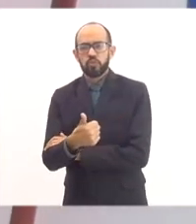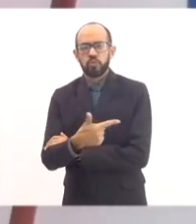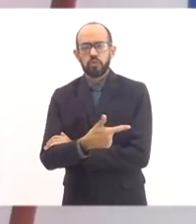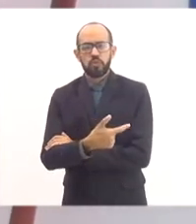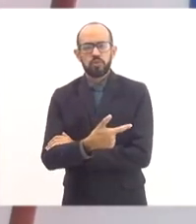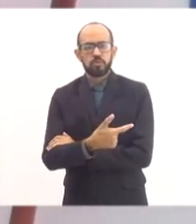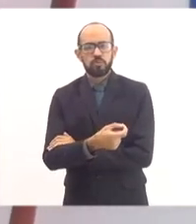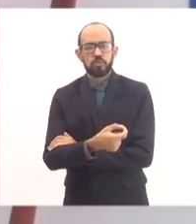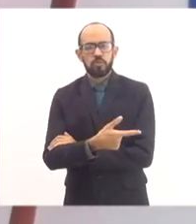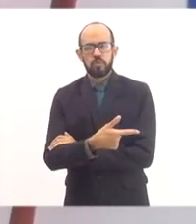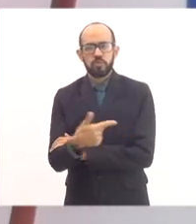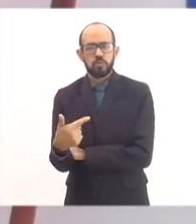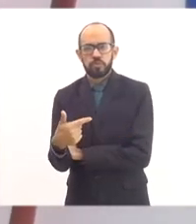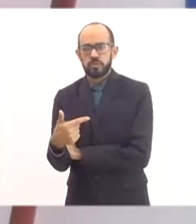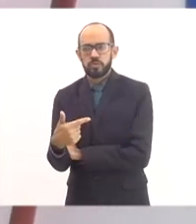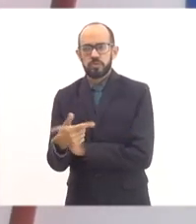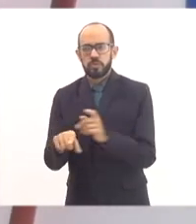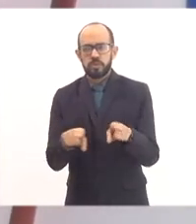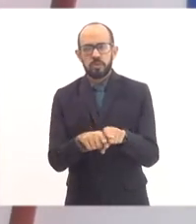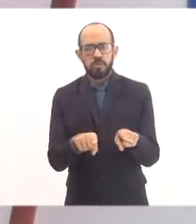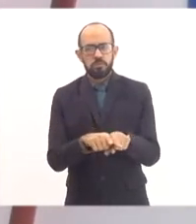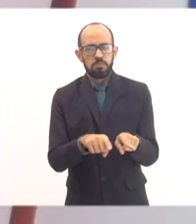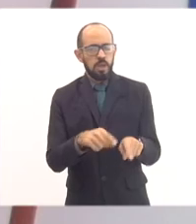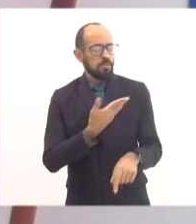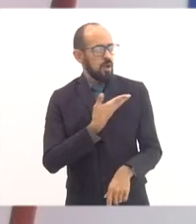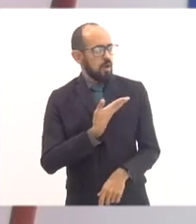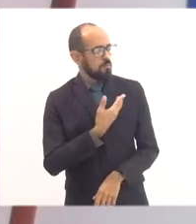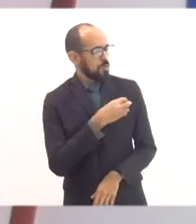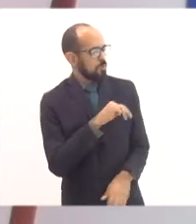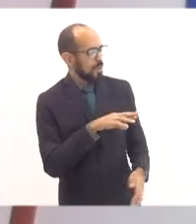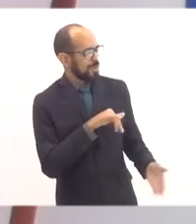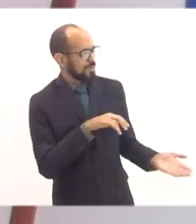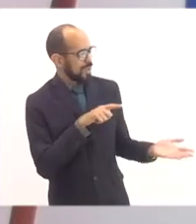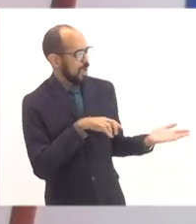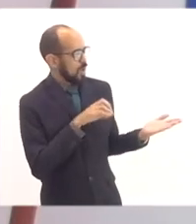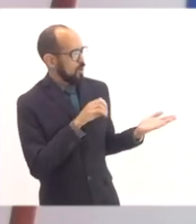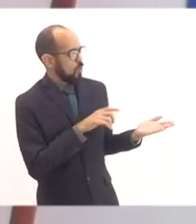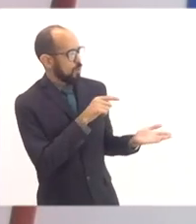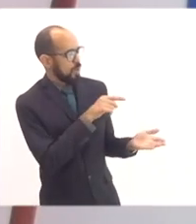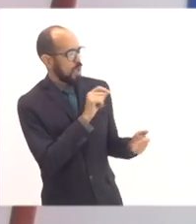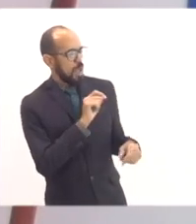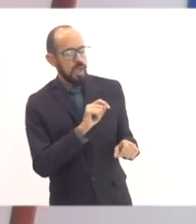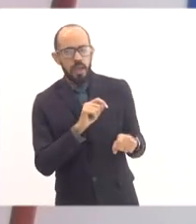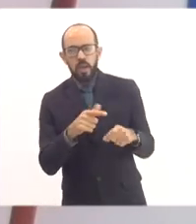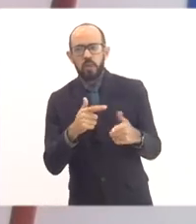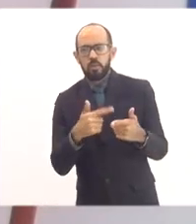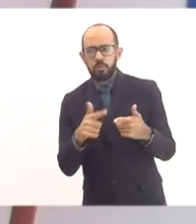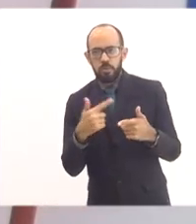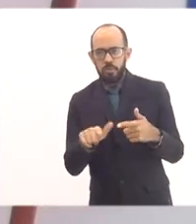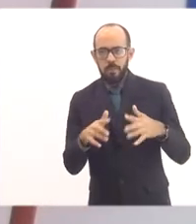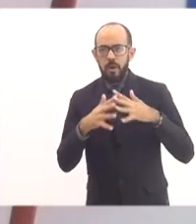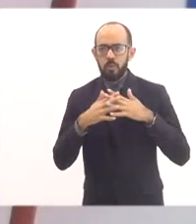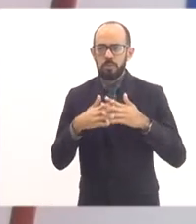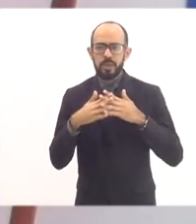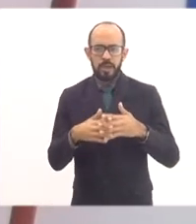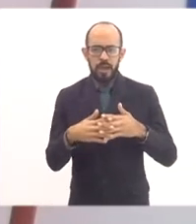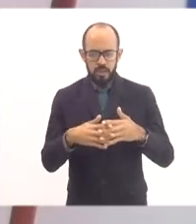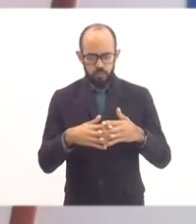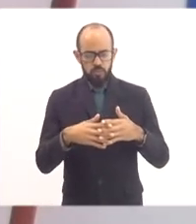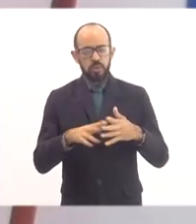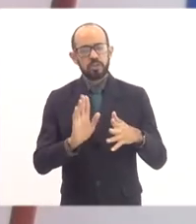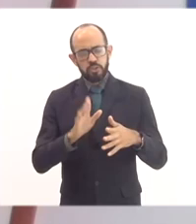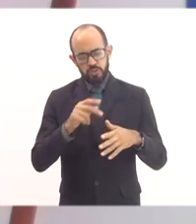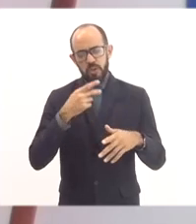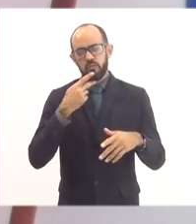2021-2022. E temos aqui na figura do meu amigo Marcelo o caso emblemático aí que a gente já vem tratando